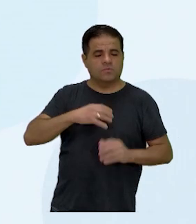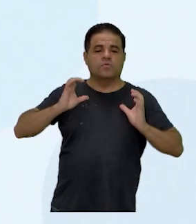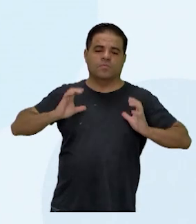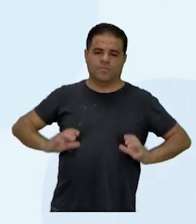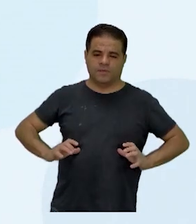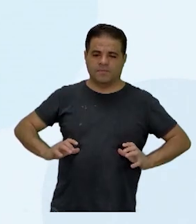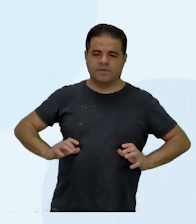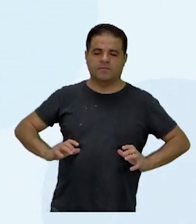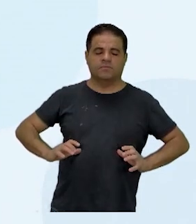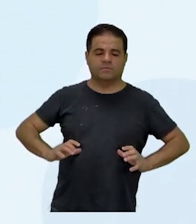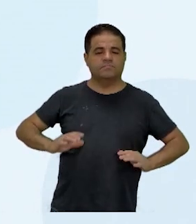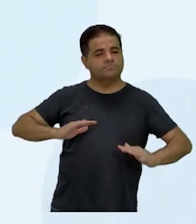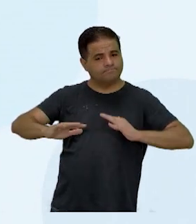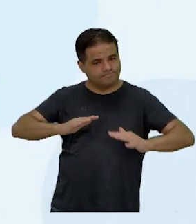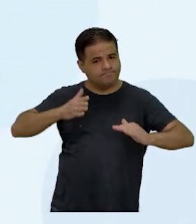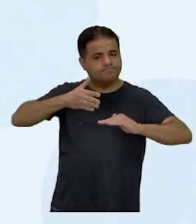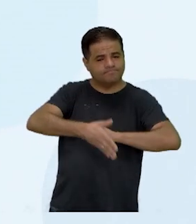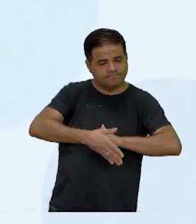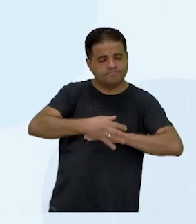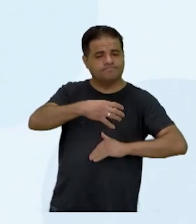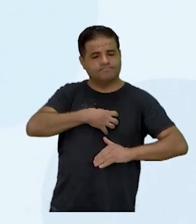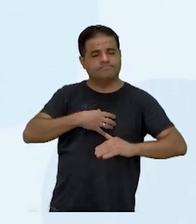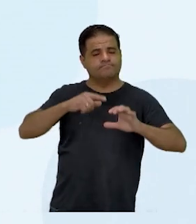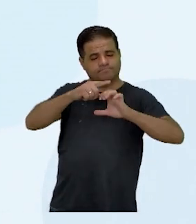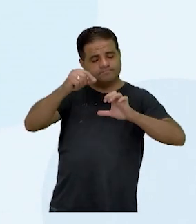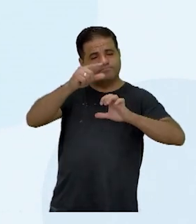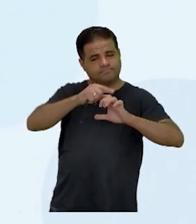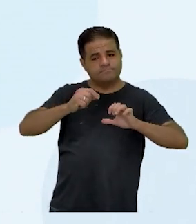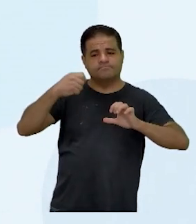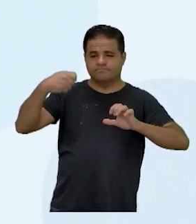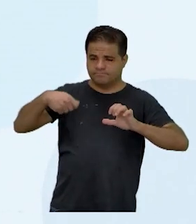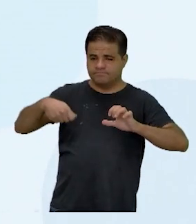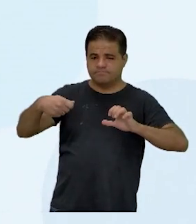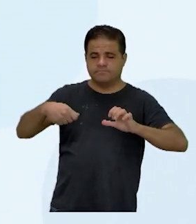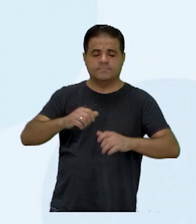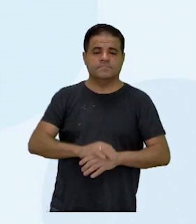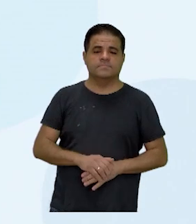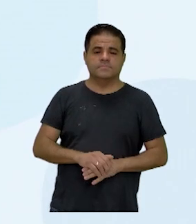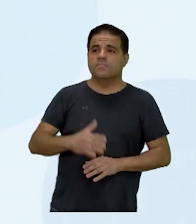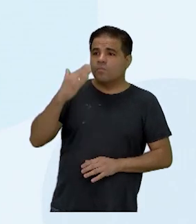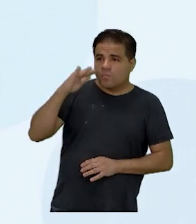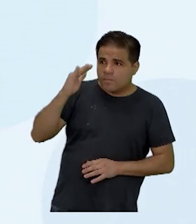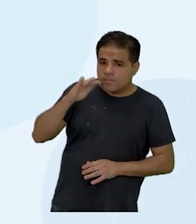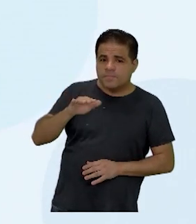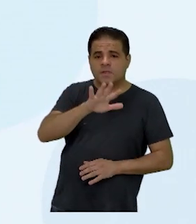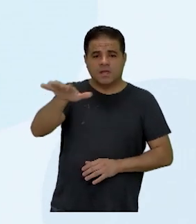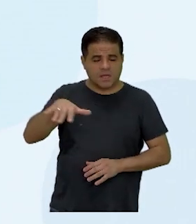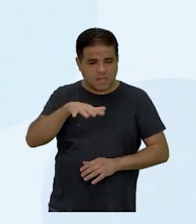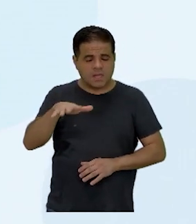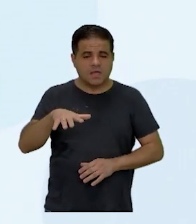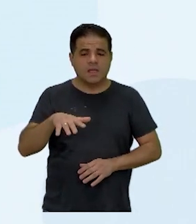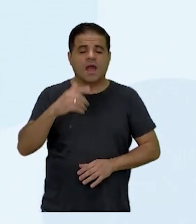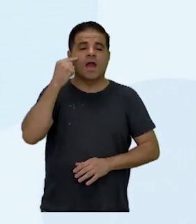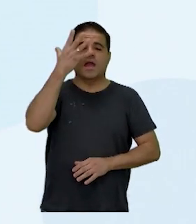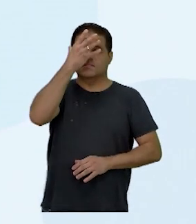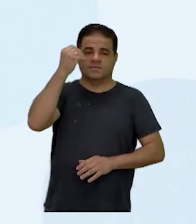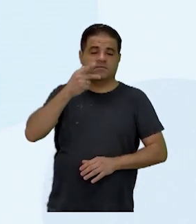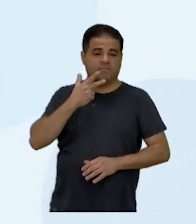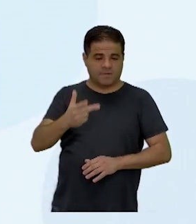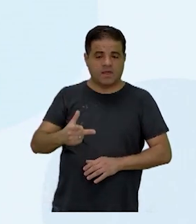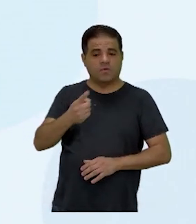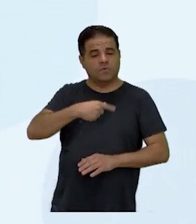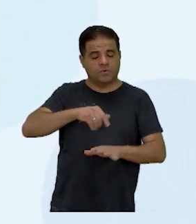atividades e projetos ligados aos quatro eixos. Vamos agora